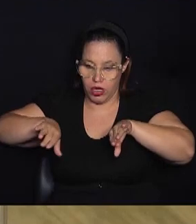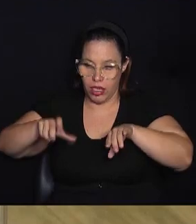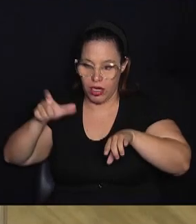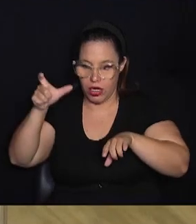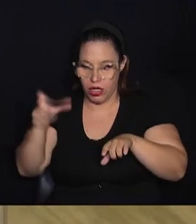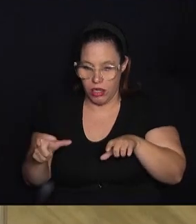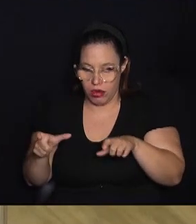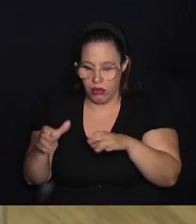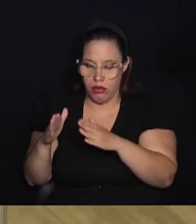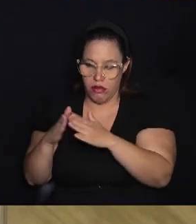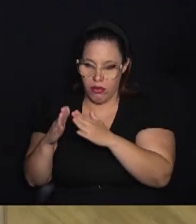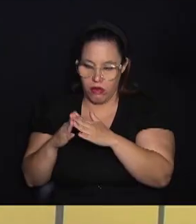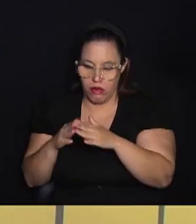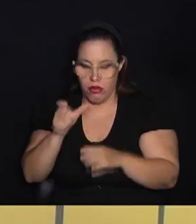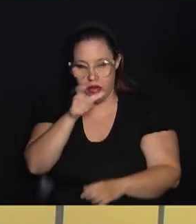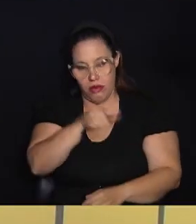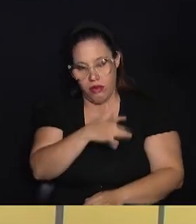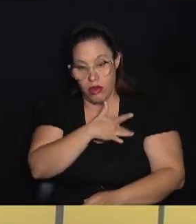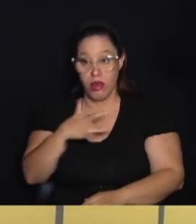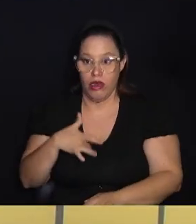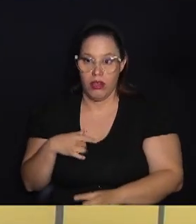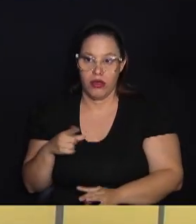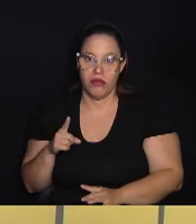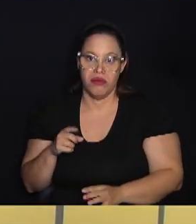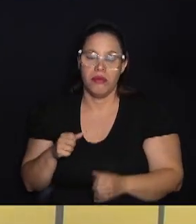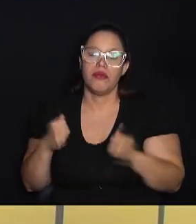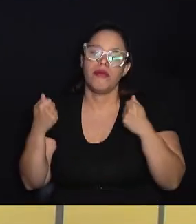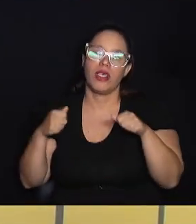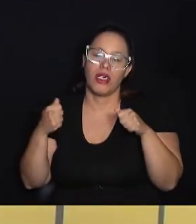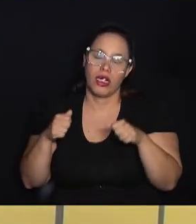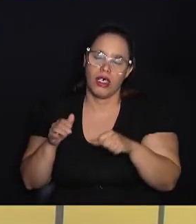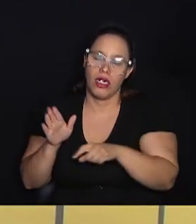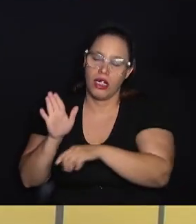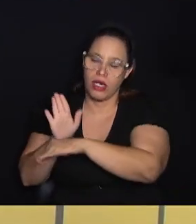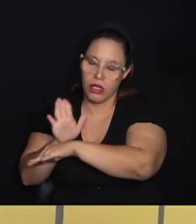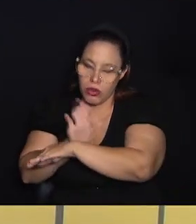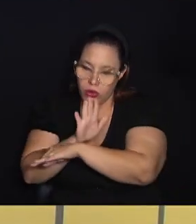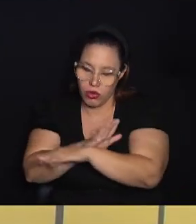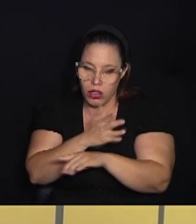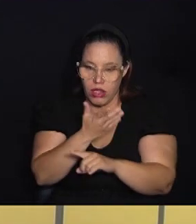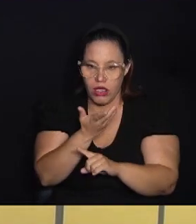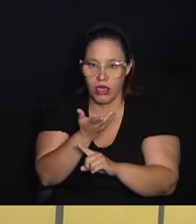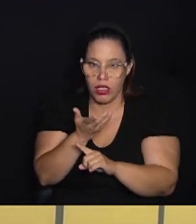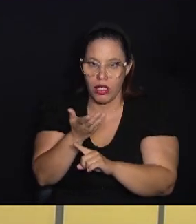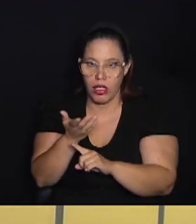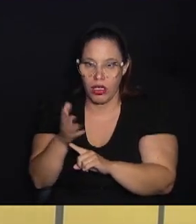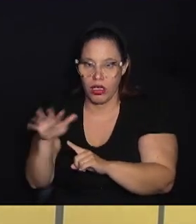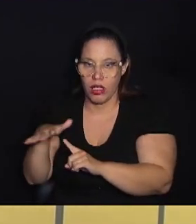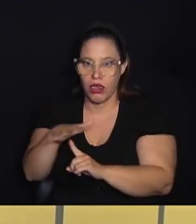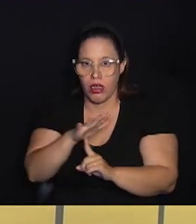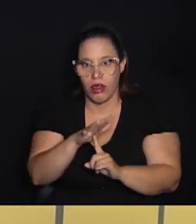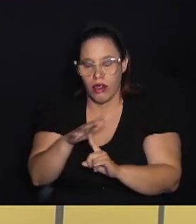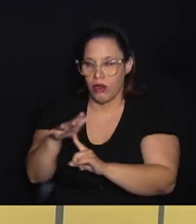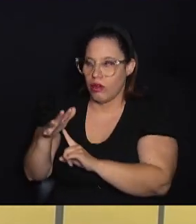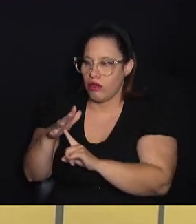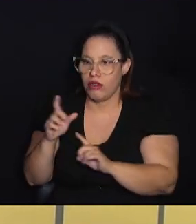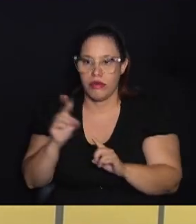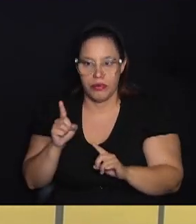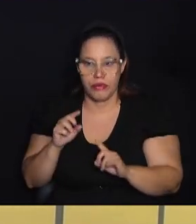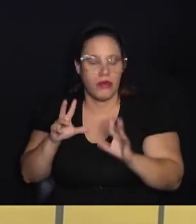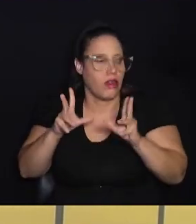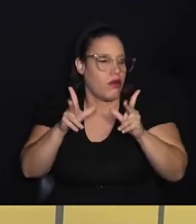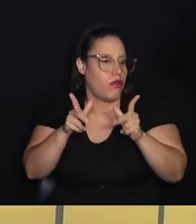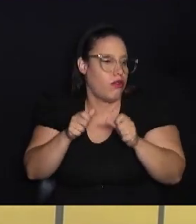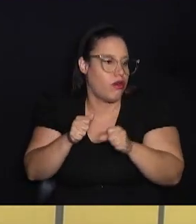do todo então a gente precisa cuidar do meio ambiente para que então não adianta ficar fazendo várias yogas ou várias práticas